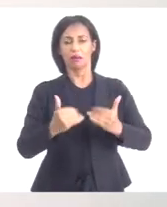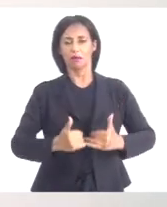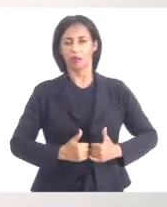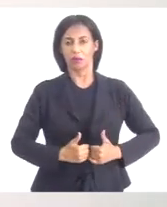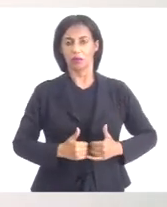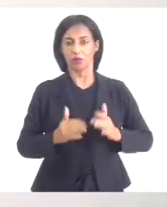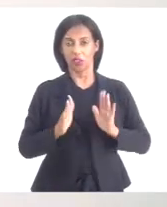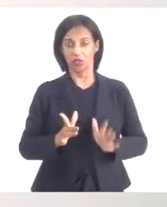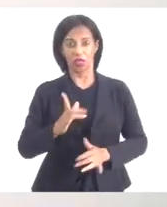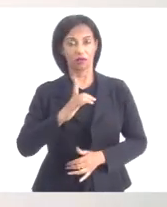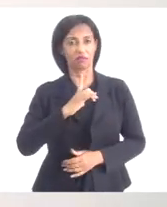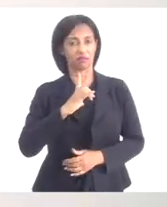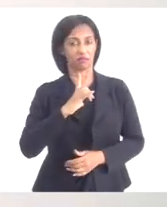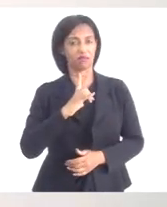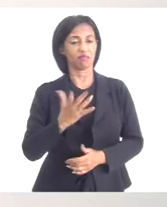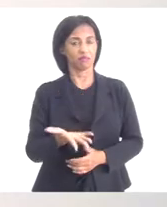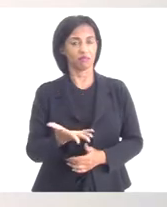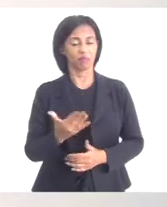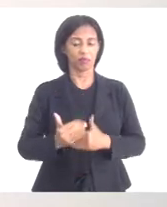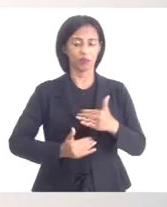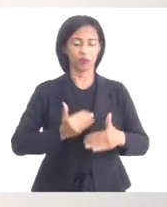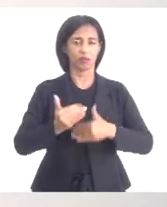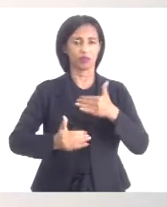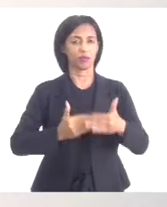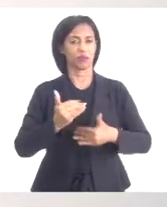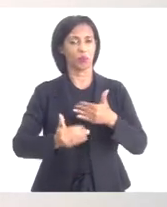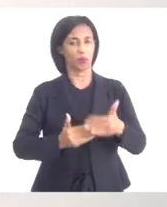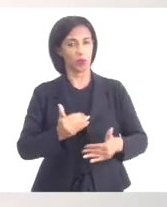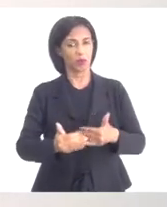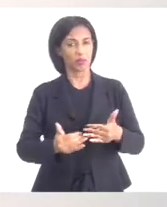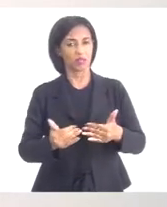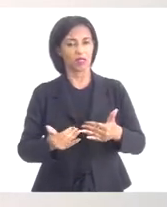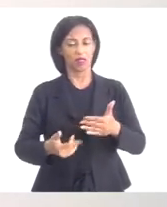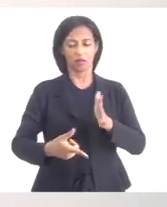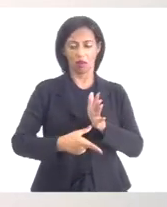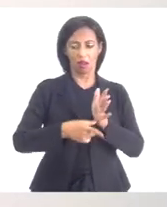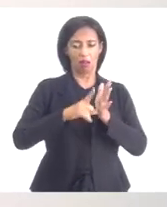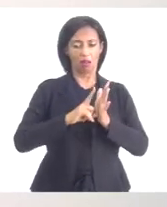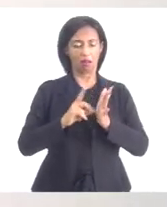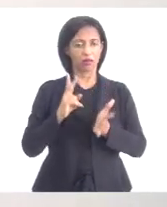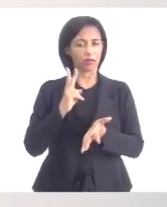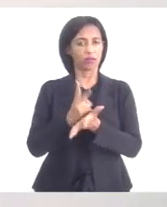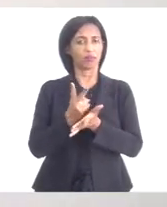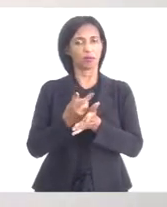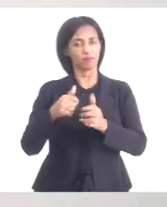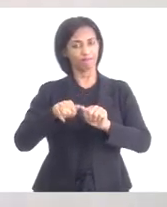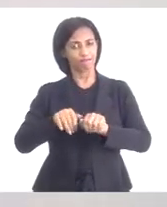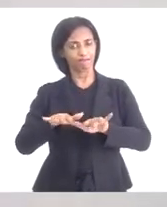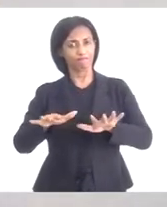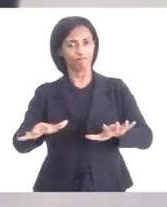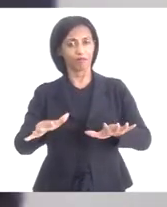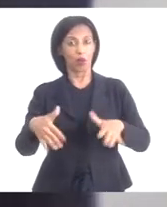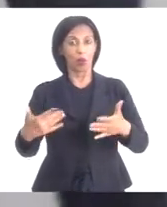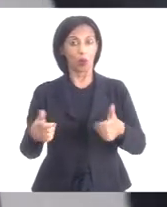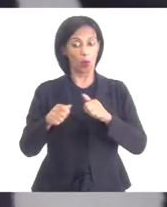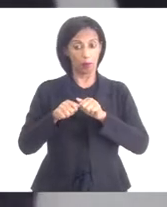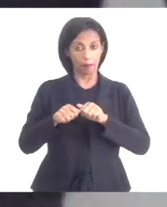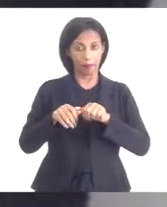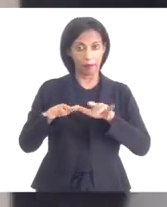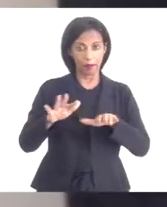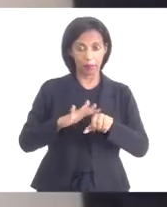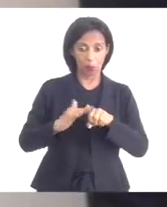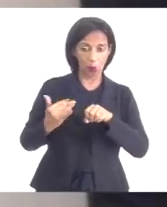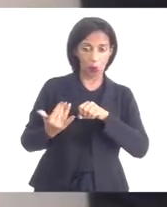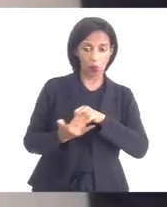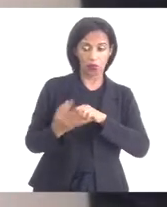fome que já tinham é processo os abissais antes mesmo da pandemia com a pandemia